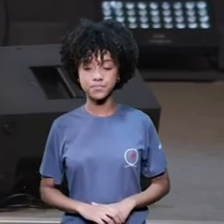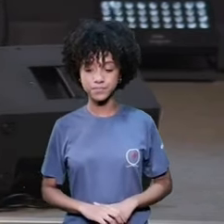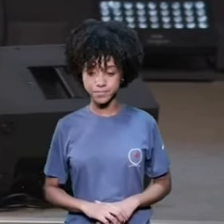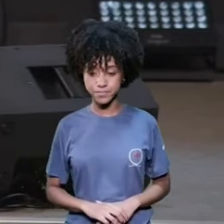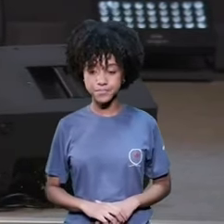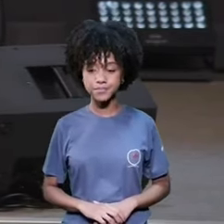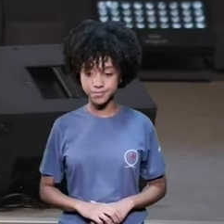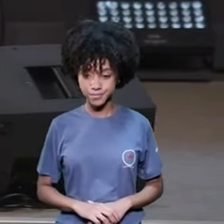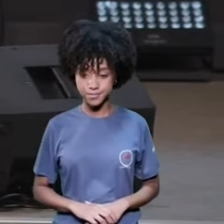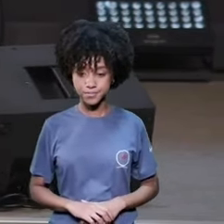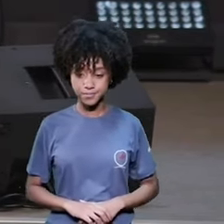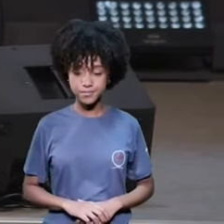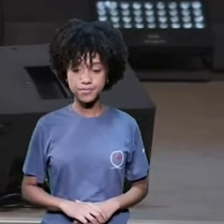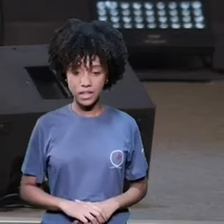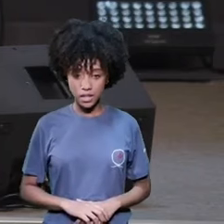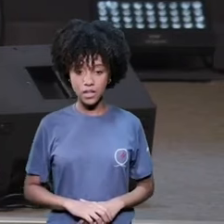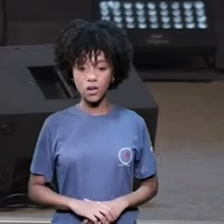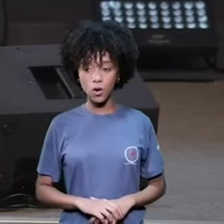Uau.